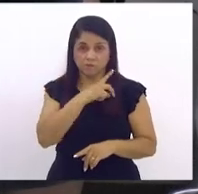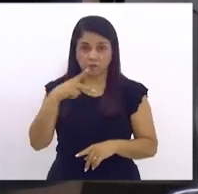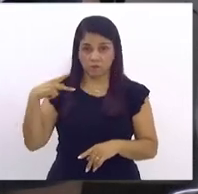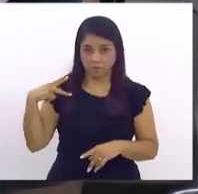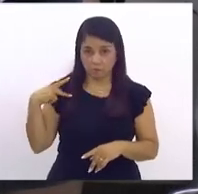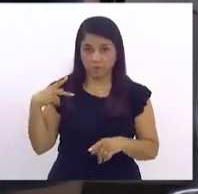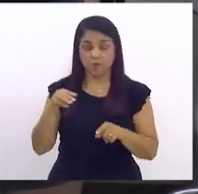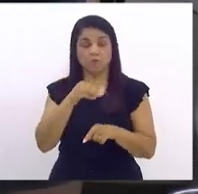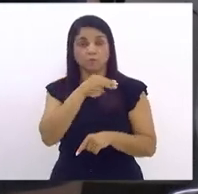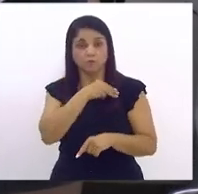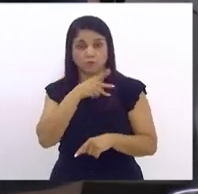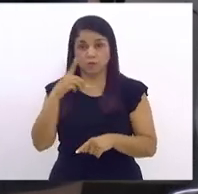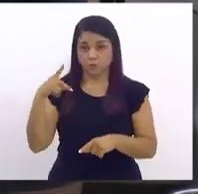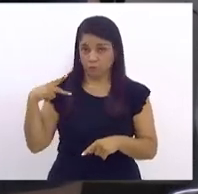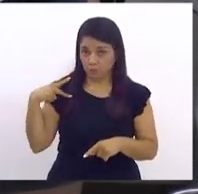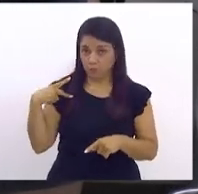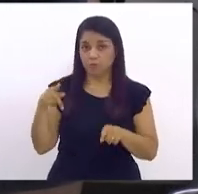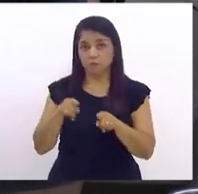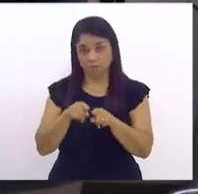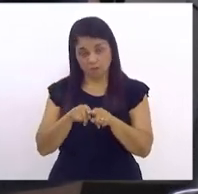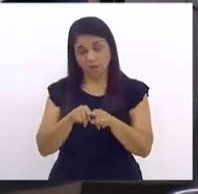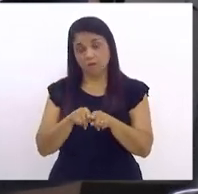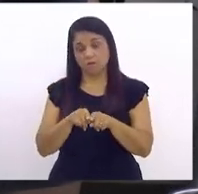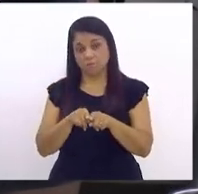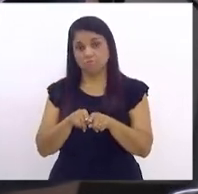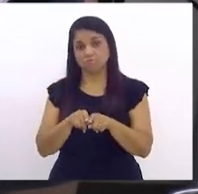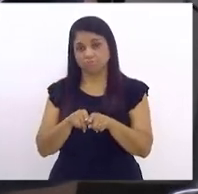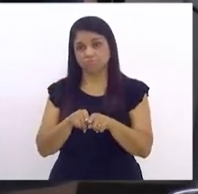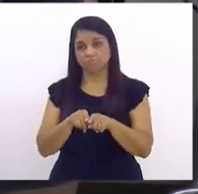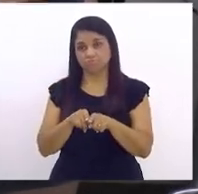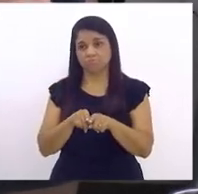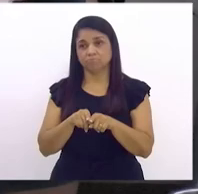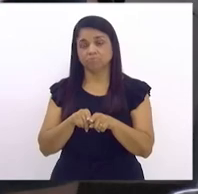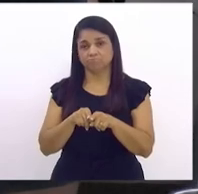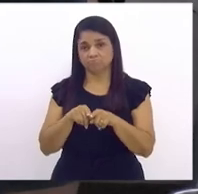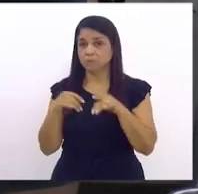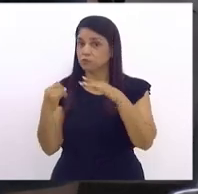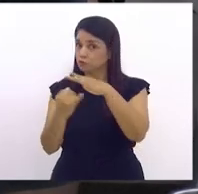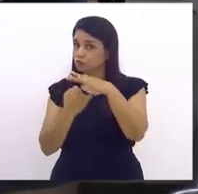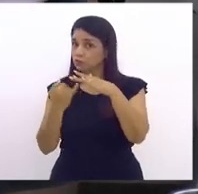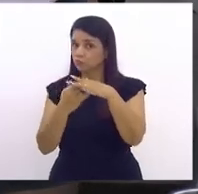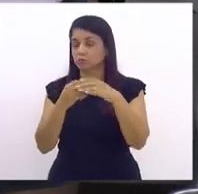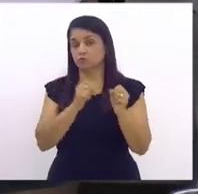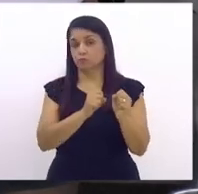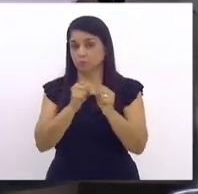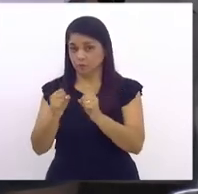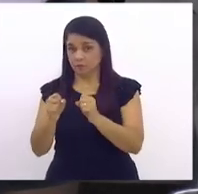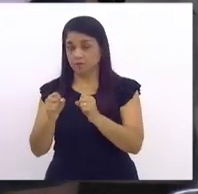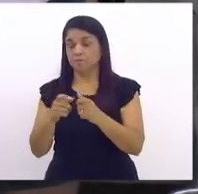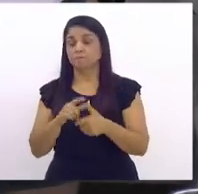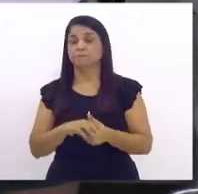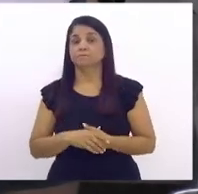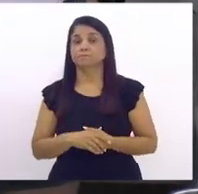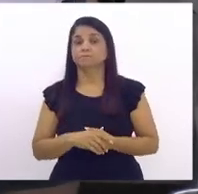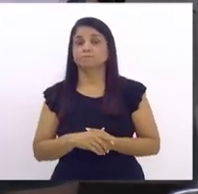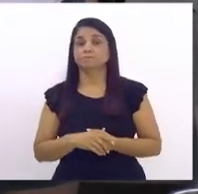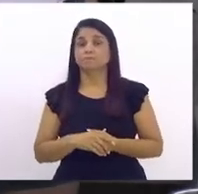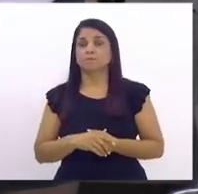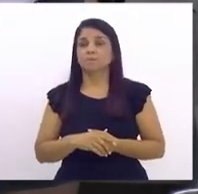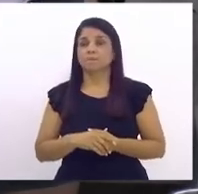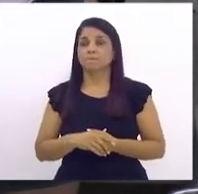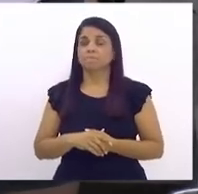um poder. Né? Então, os poderes foram crescendo. E, quando a gente lê